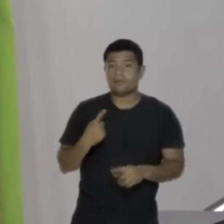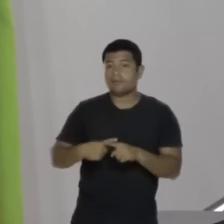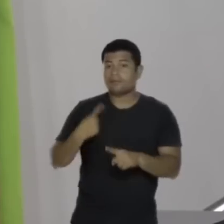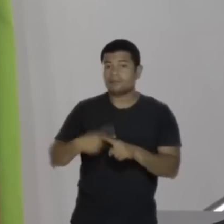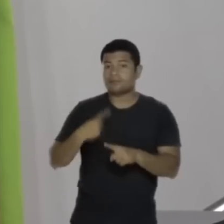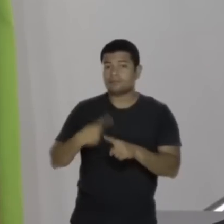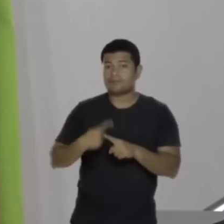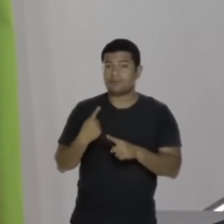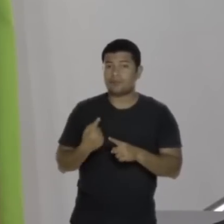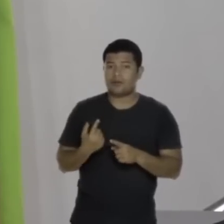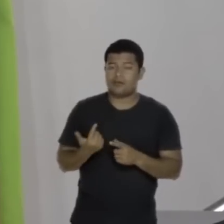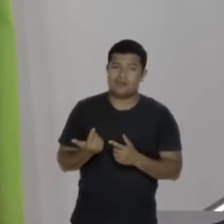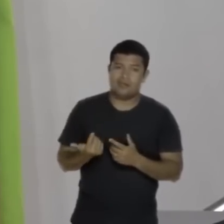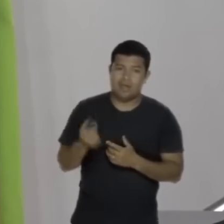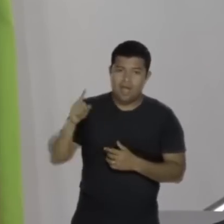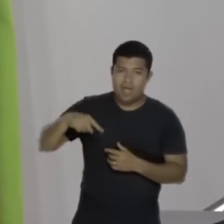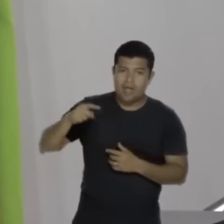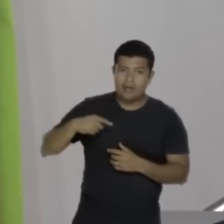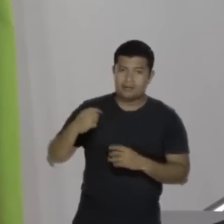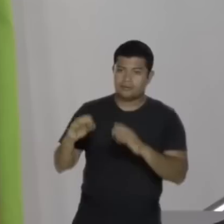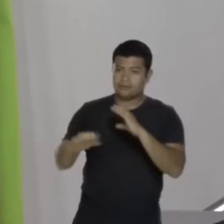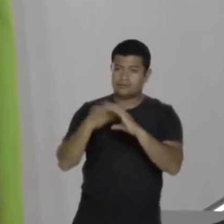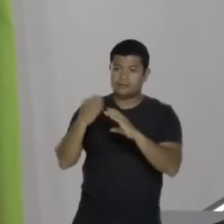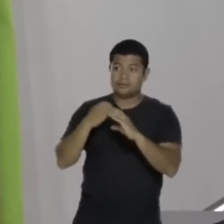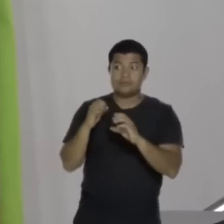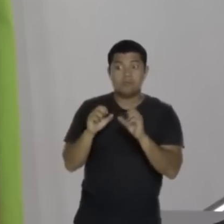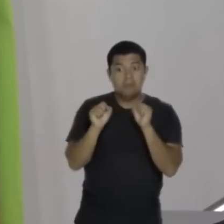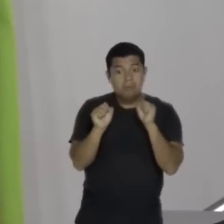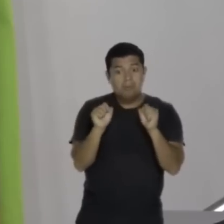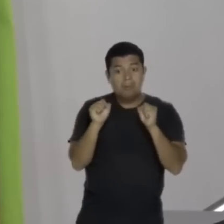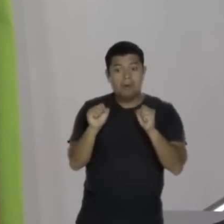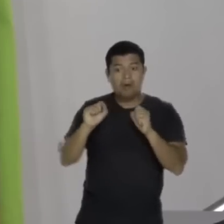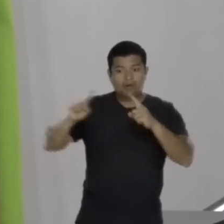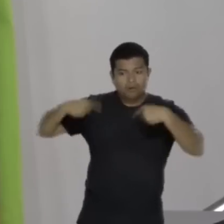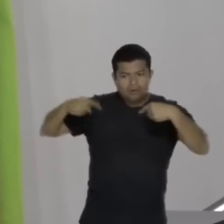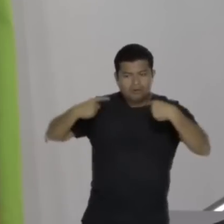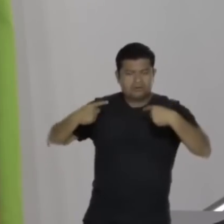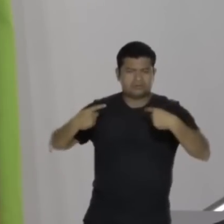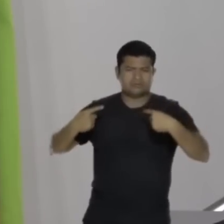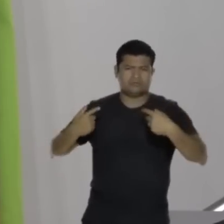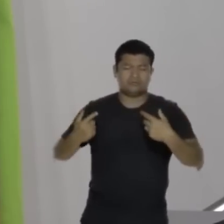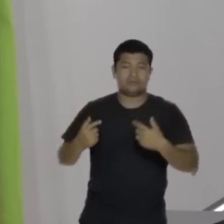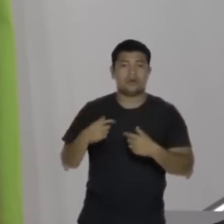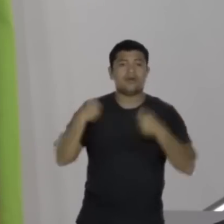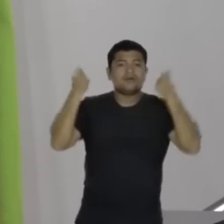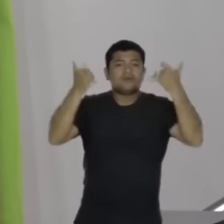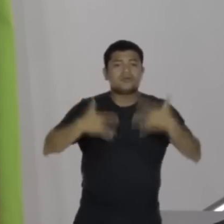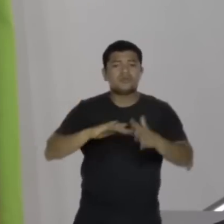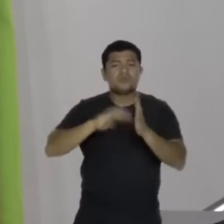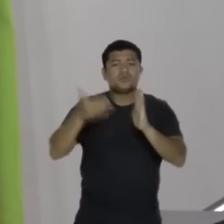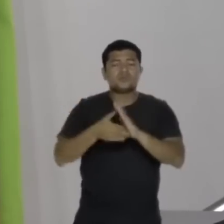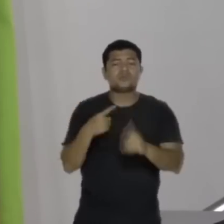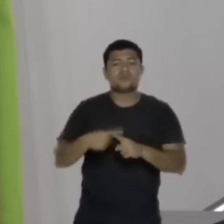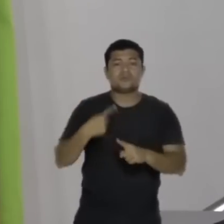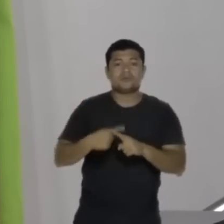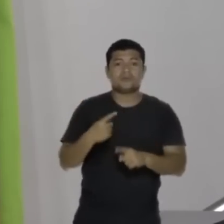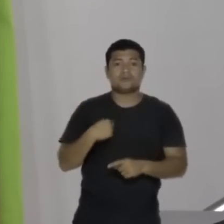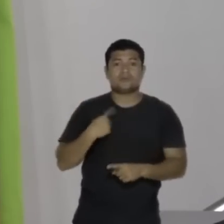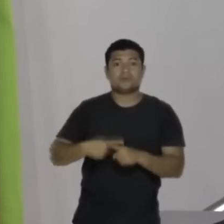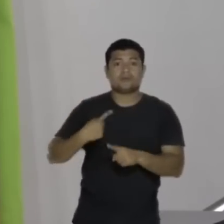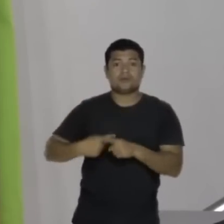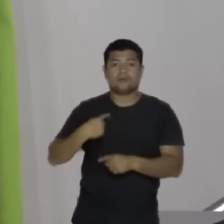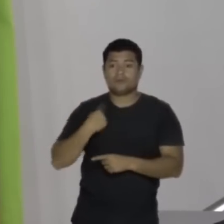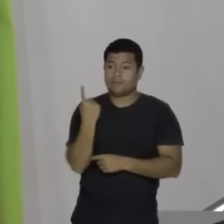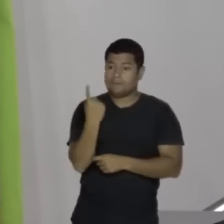e-mail supostamente a ameaçando. Certo? E por que eu estou dizendo tudo isso? Só para concluir. Porque eu fiz